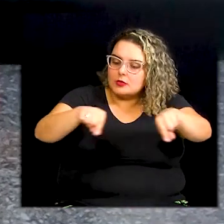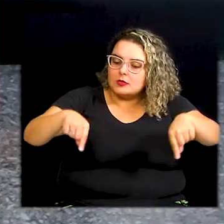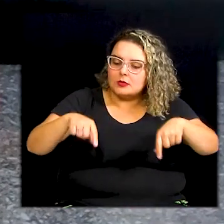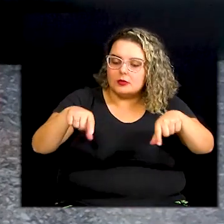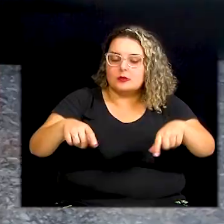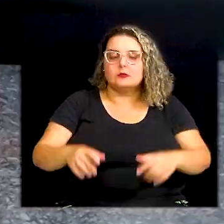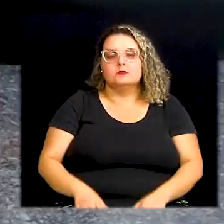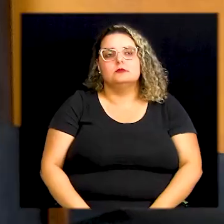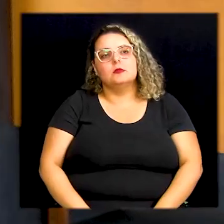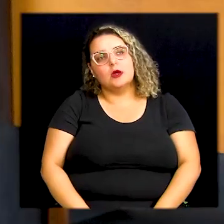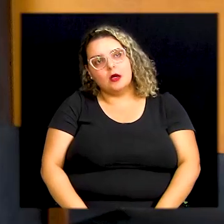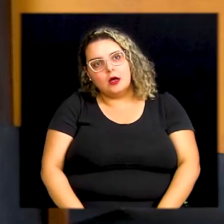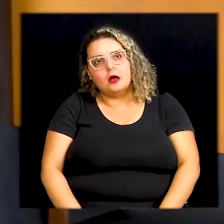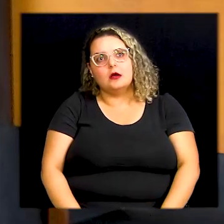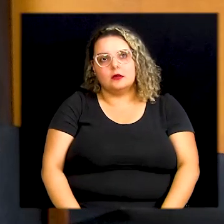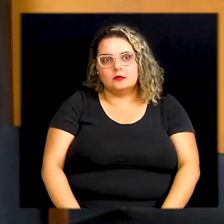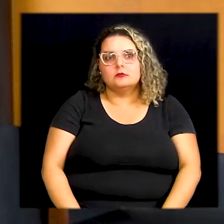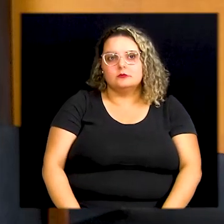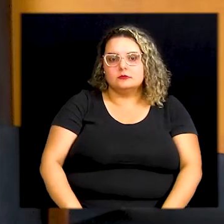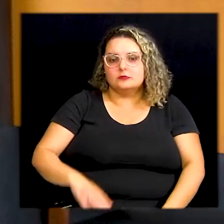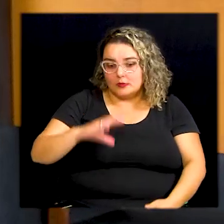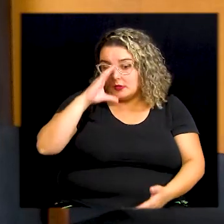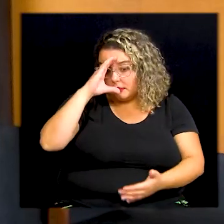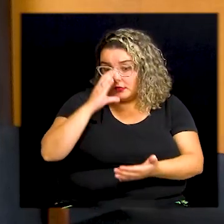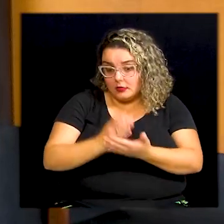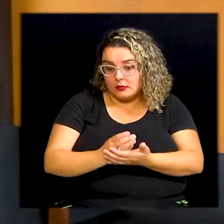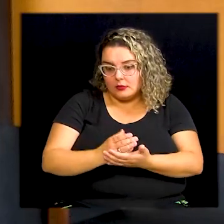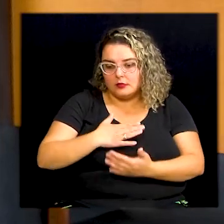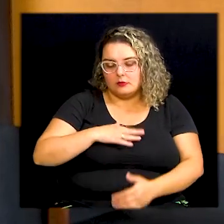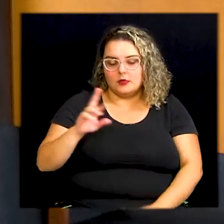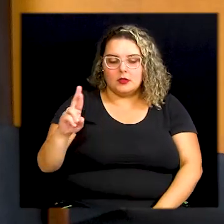também? Eu creio bastante, né?